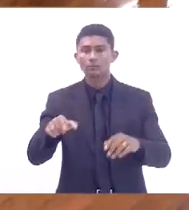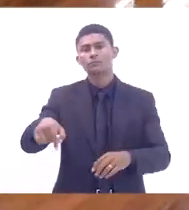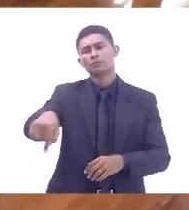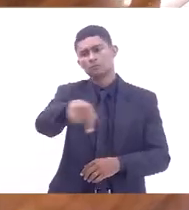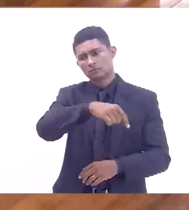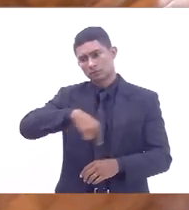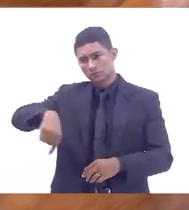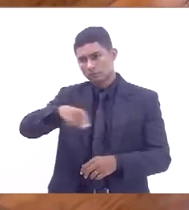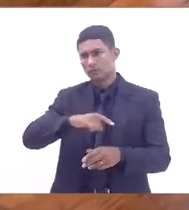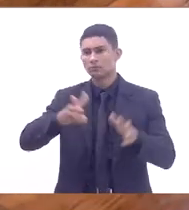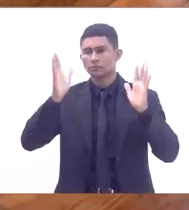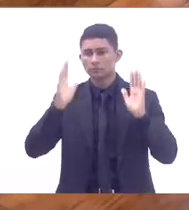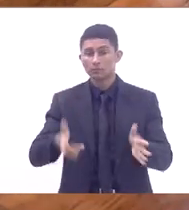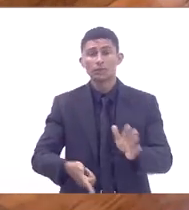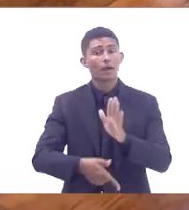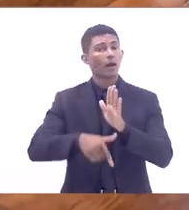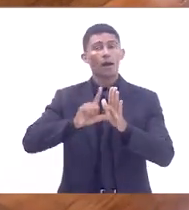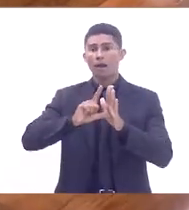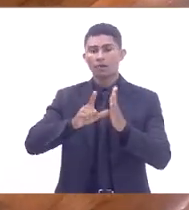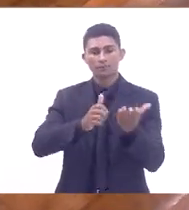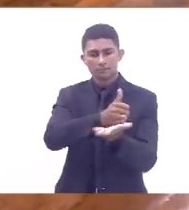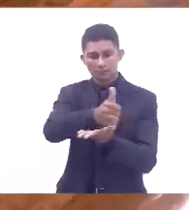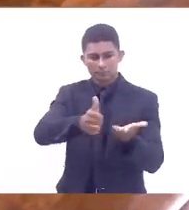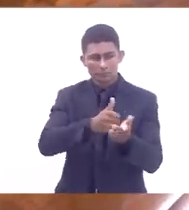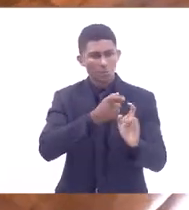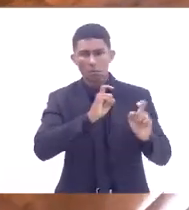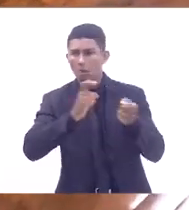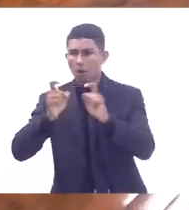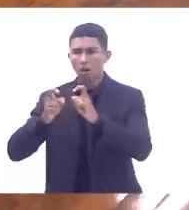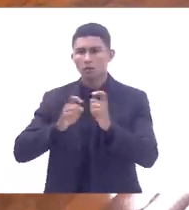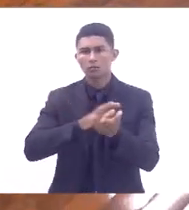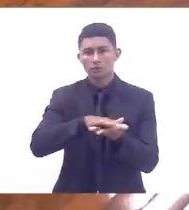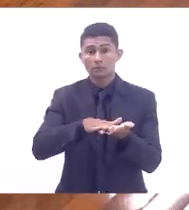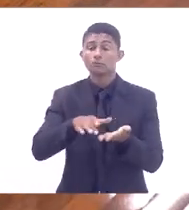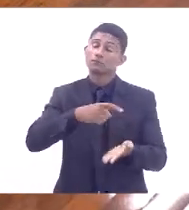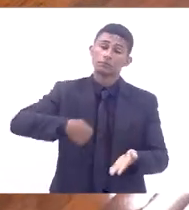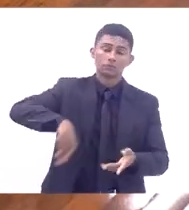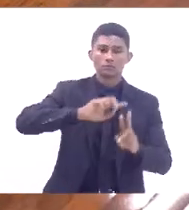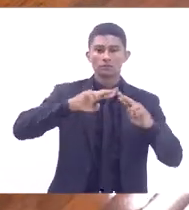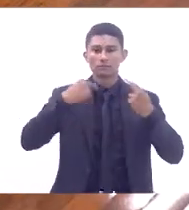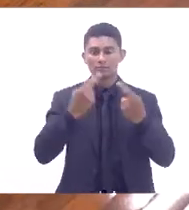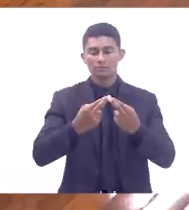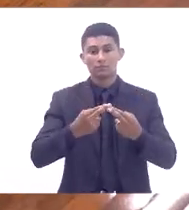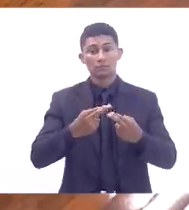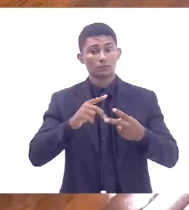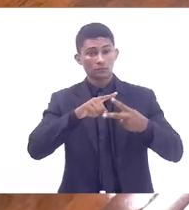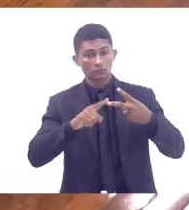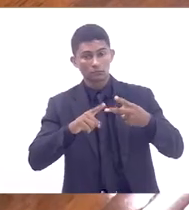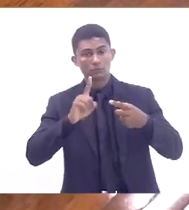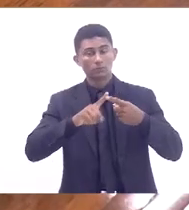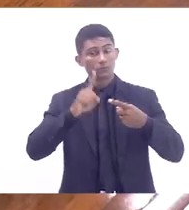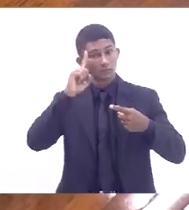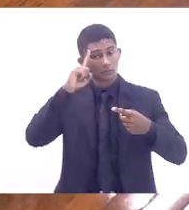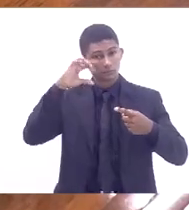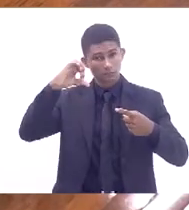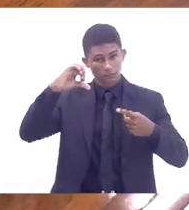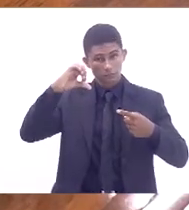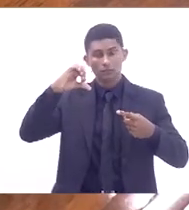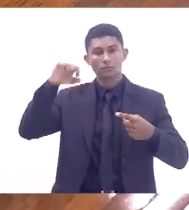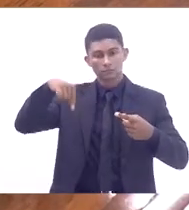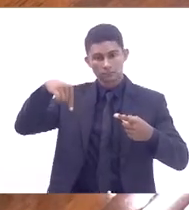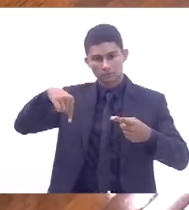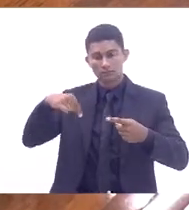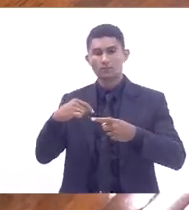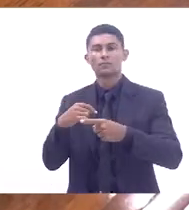como não tinha sido debatido na base fizemos duas assembleias uma no dia nove aqui na UERJ com a base